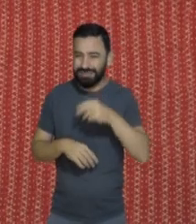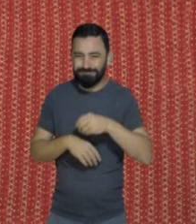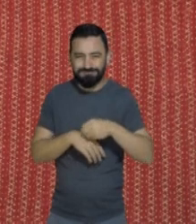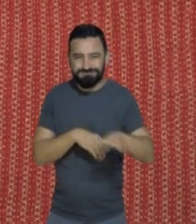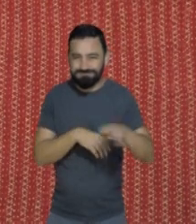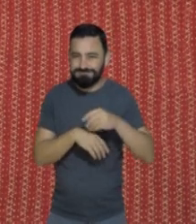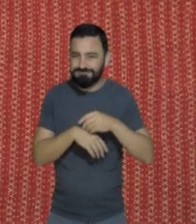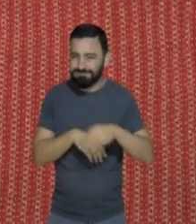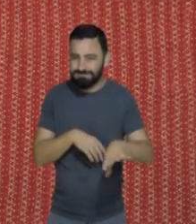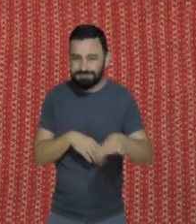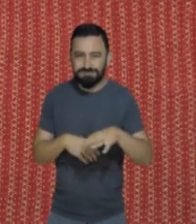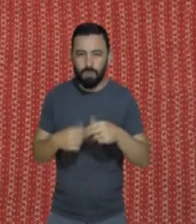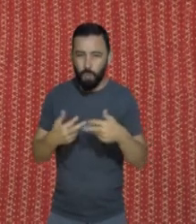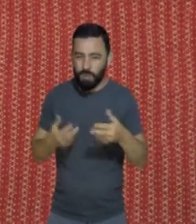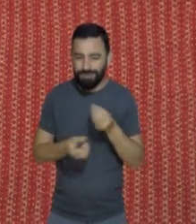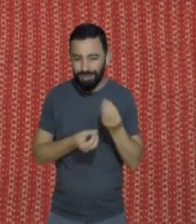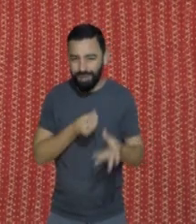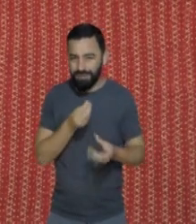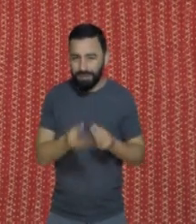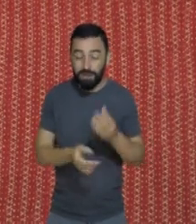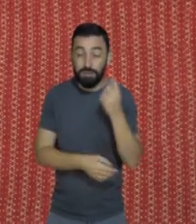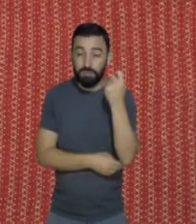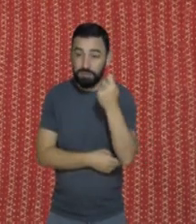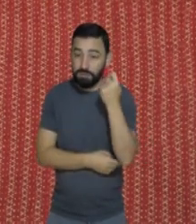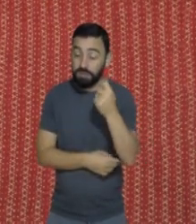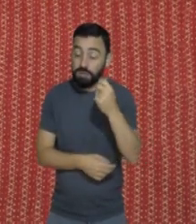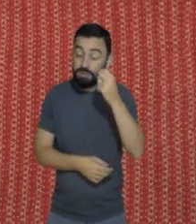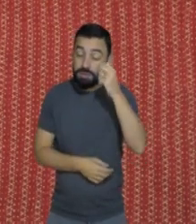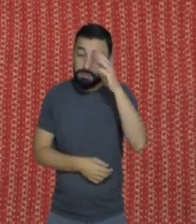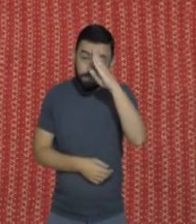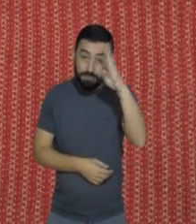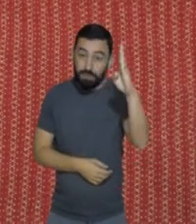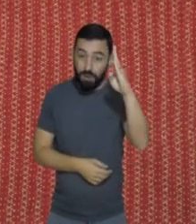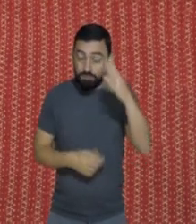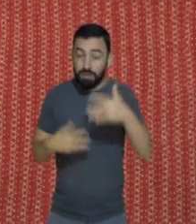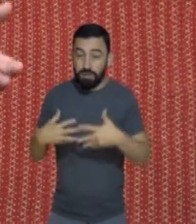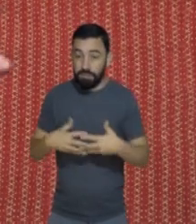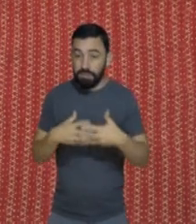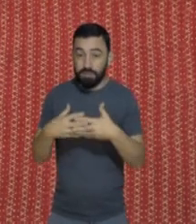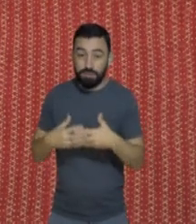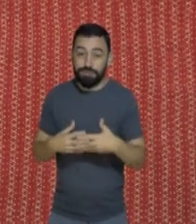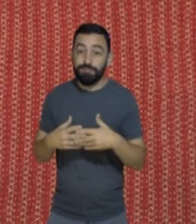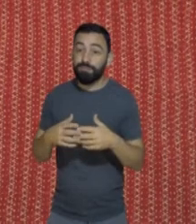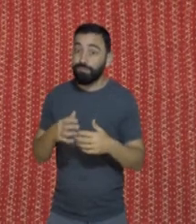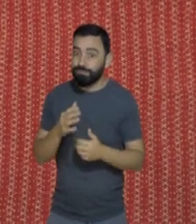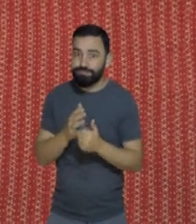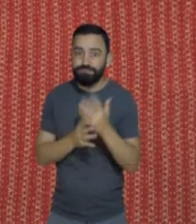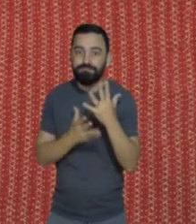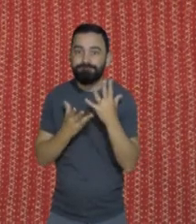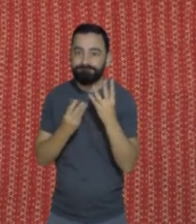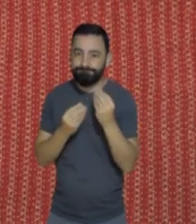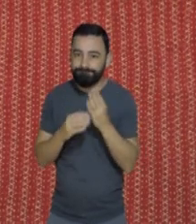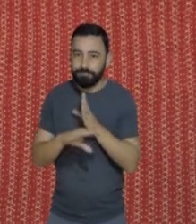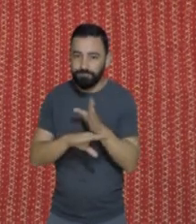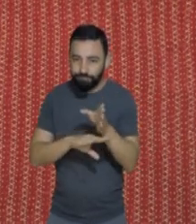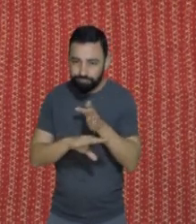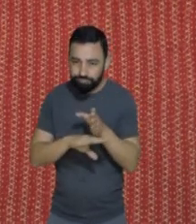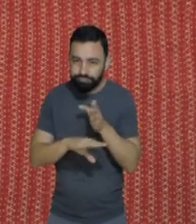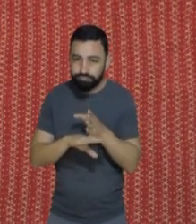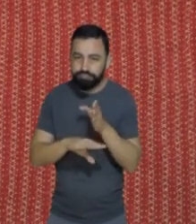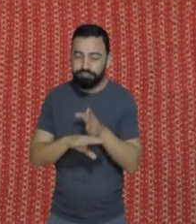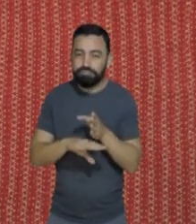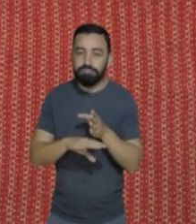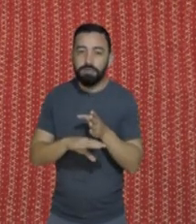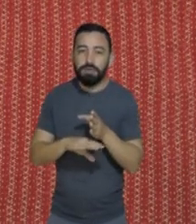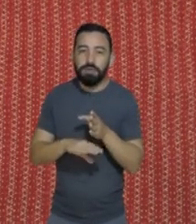seus donativos para o Rio Grande do Sul, especialmente os caminhões. Claro que muitos já foram para o Rio Grande do Sul, muitos conseguiram,